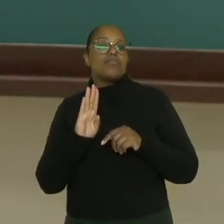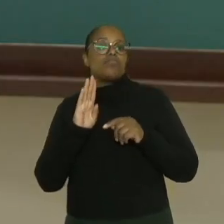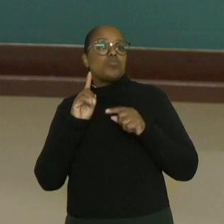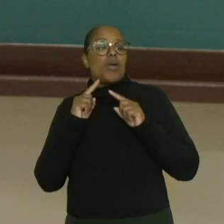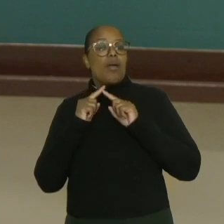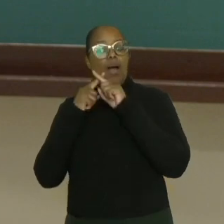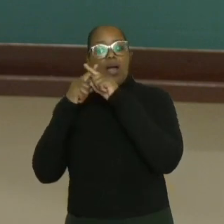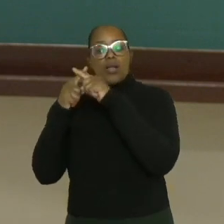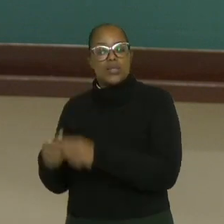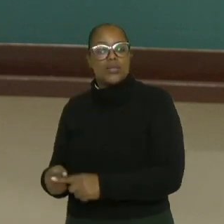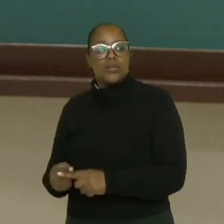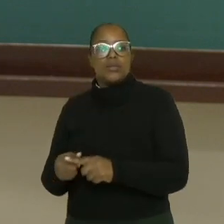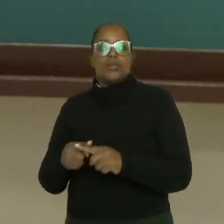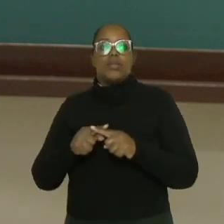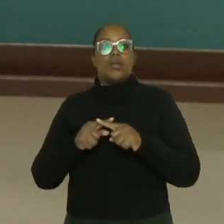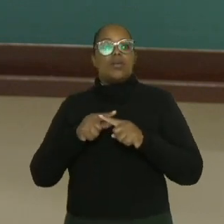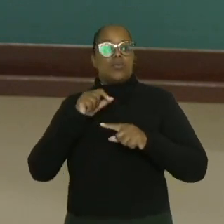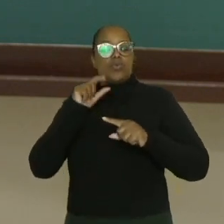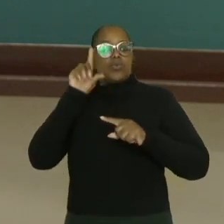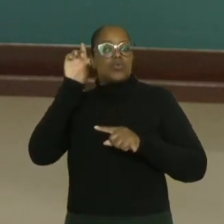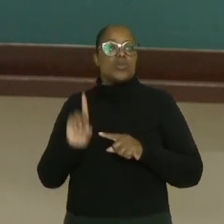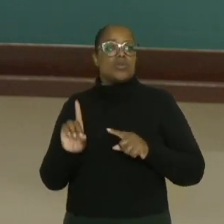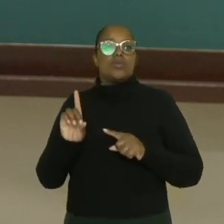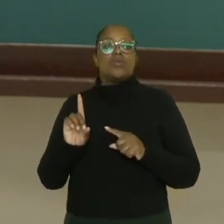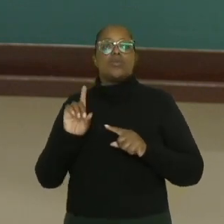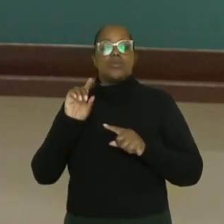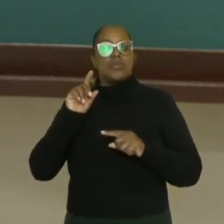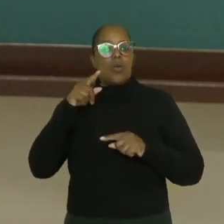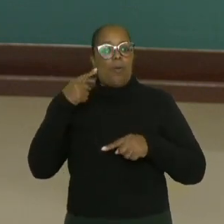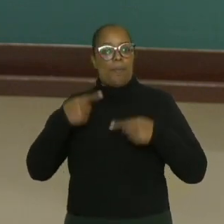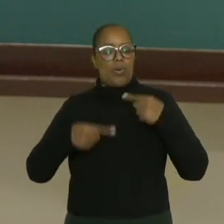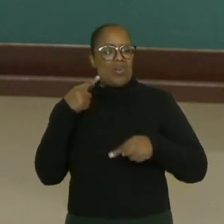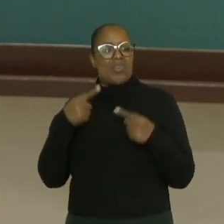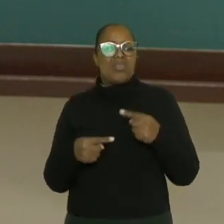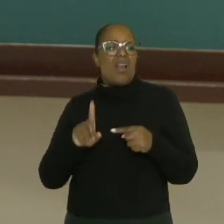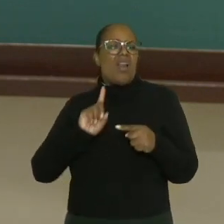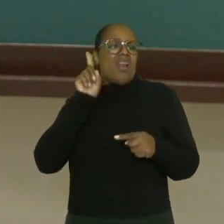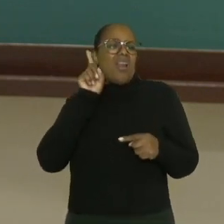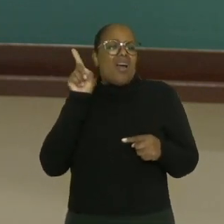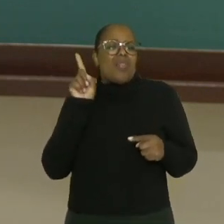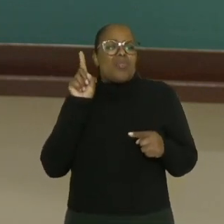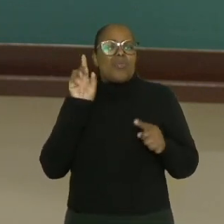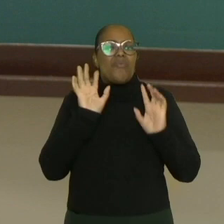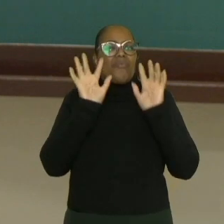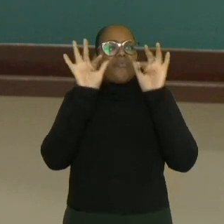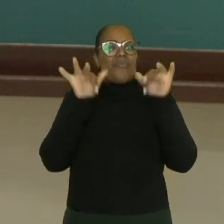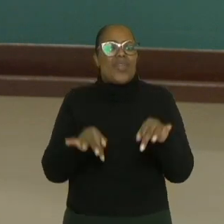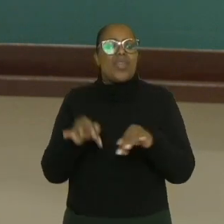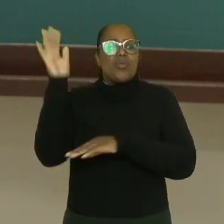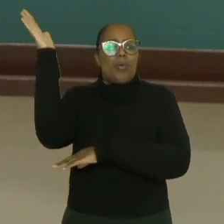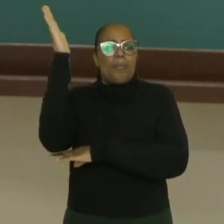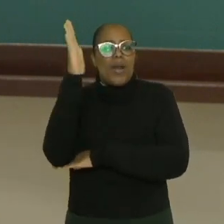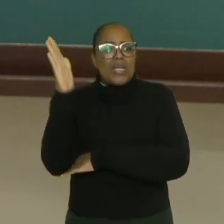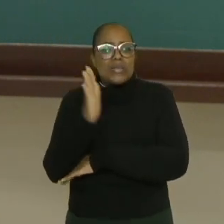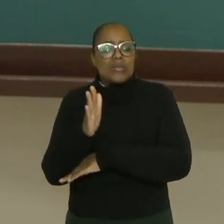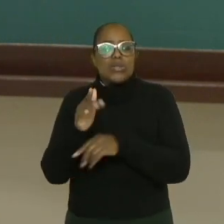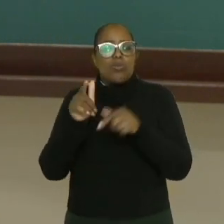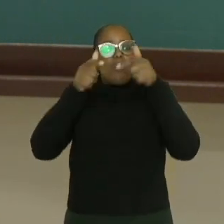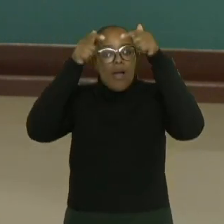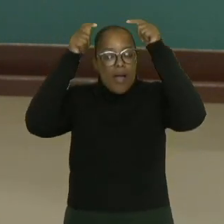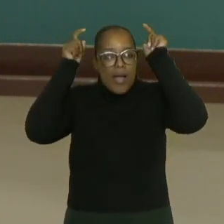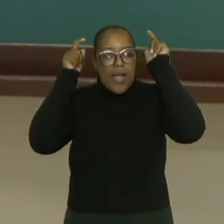transformações políticas, as transformações que estavam acontecendo lá no finzinho do Brasil Império, representaram o quê?